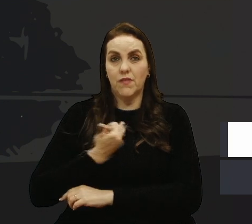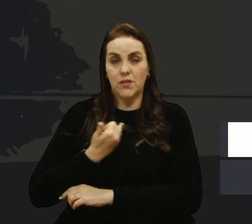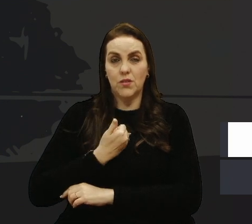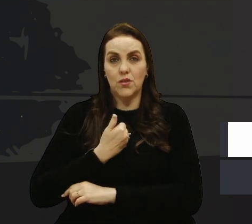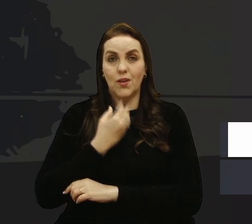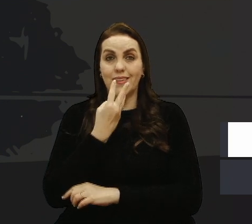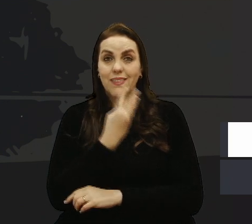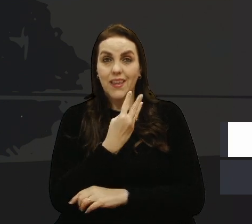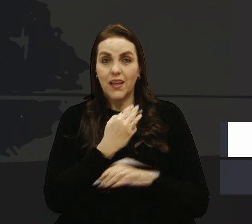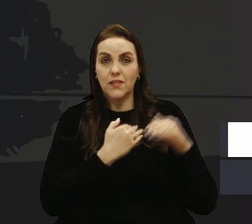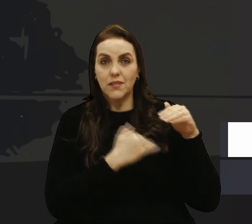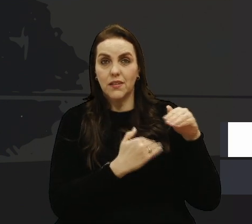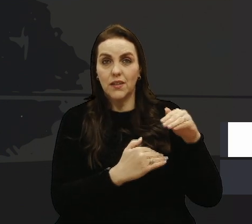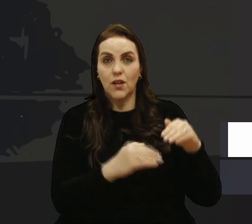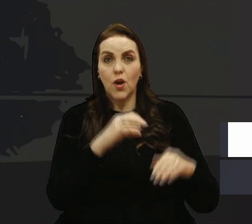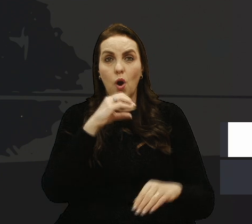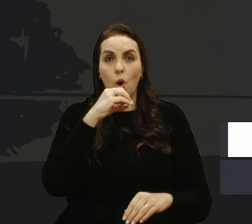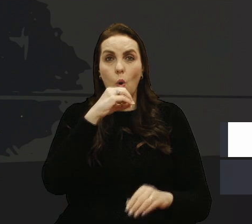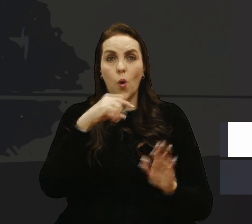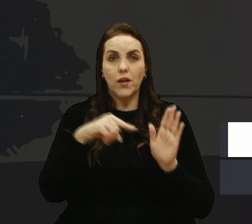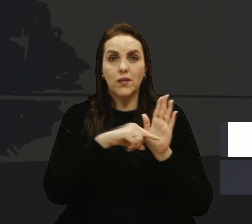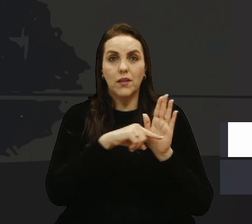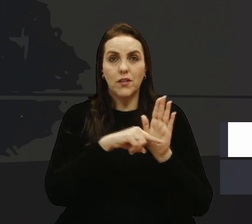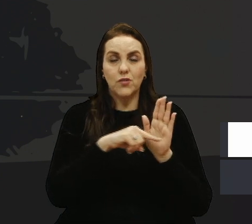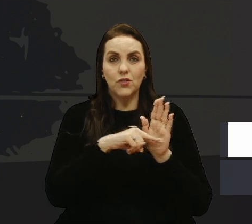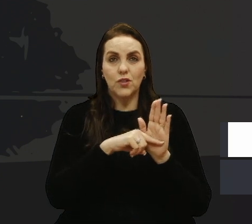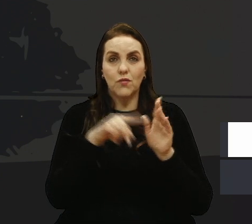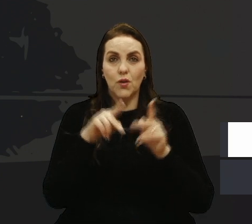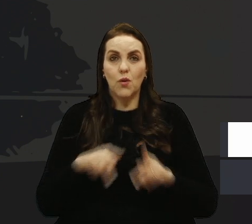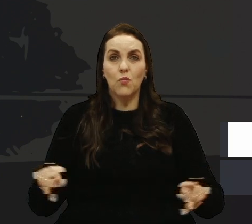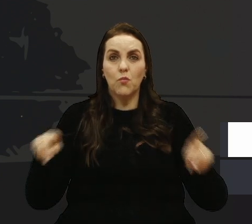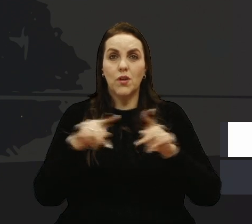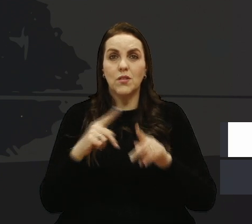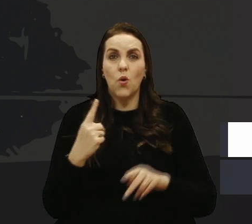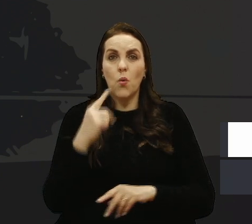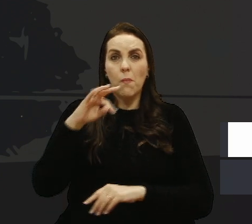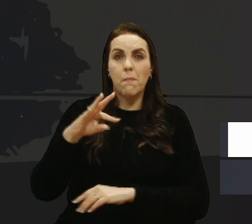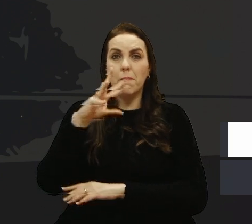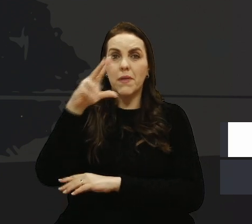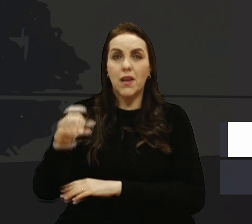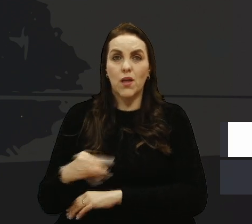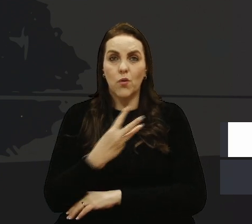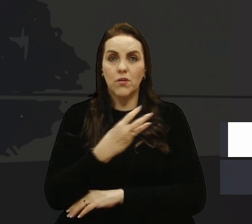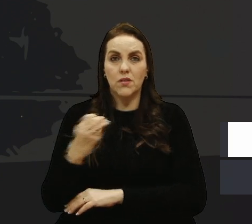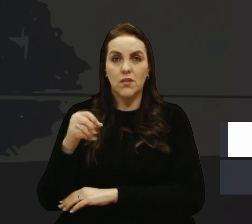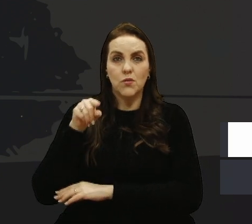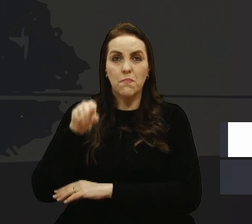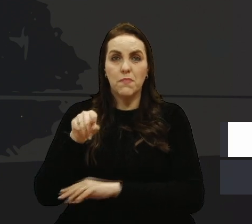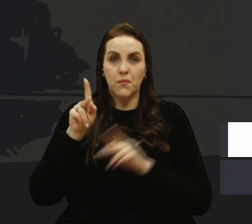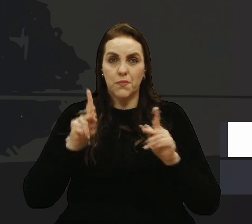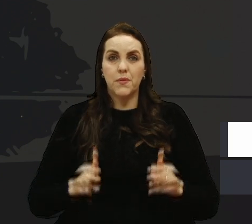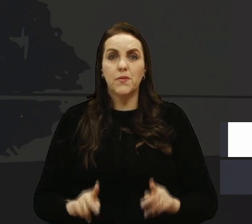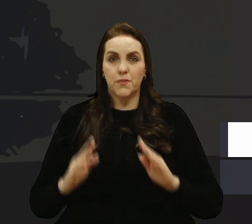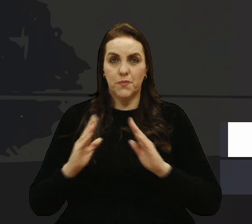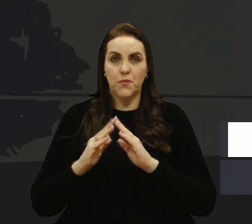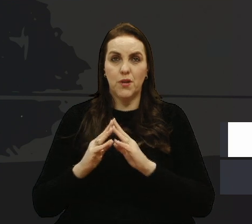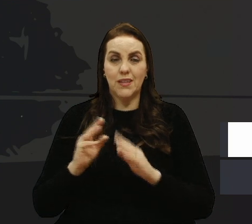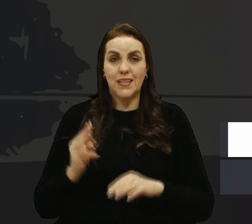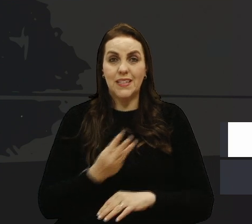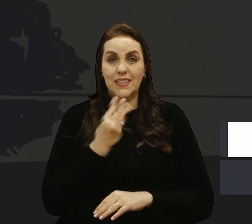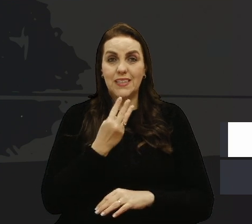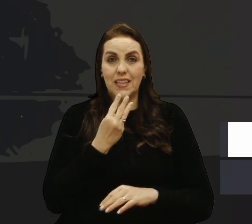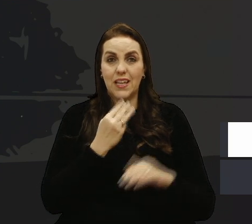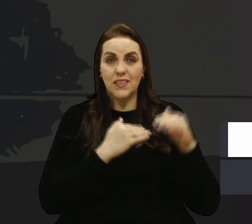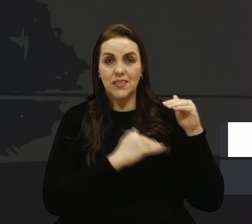negativo para atender uma população de 1.300.000 habitantes. 3 bolsas de O